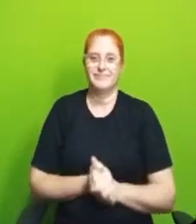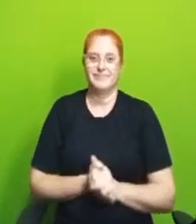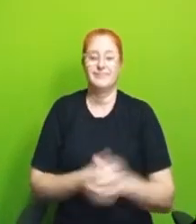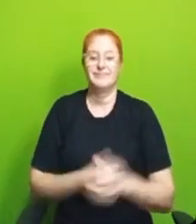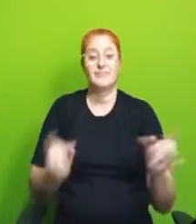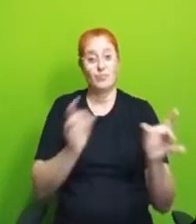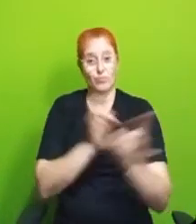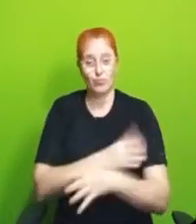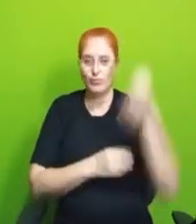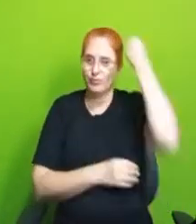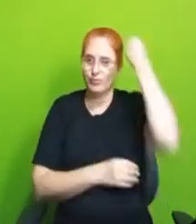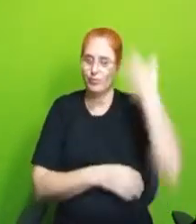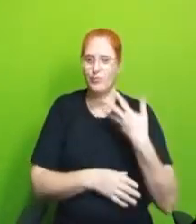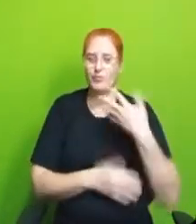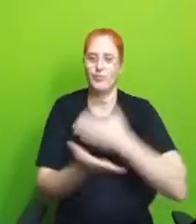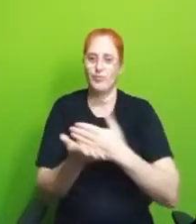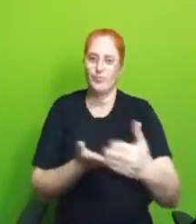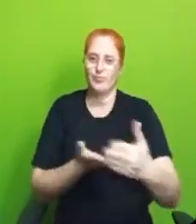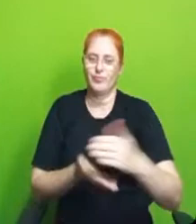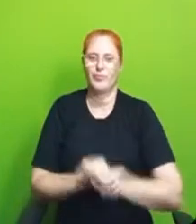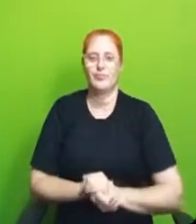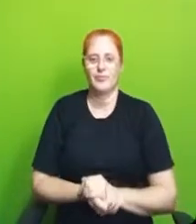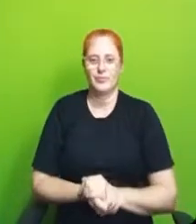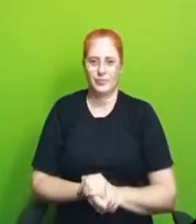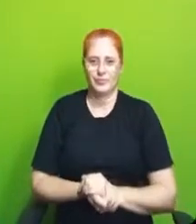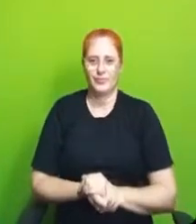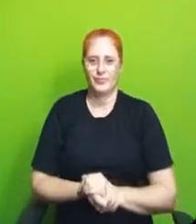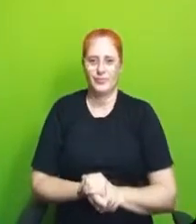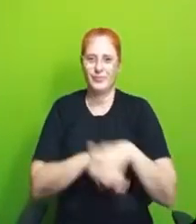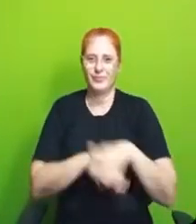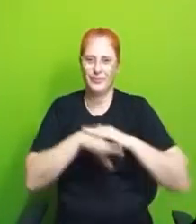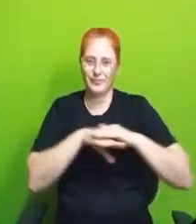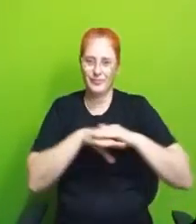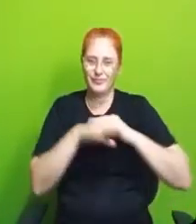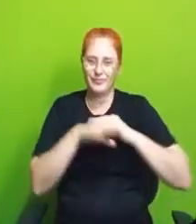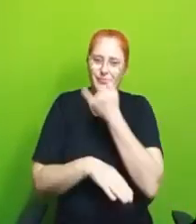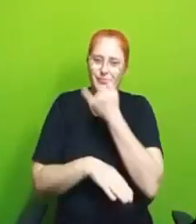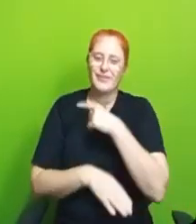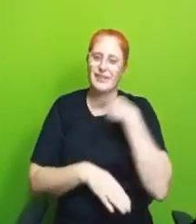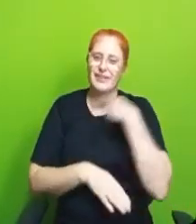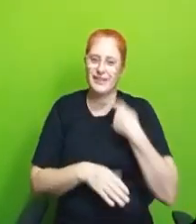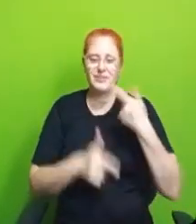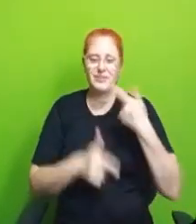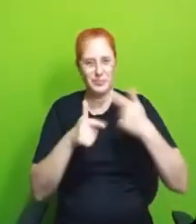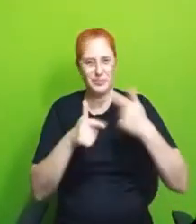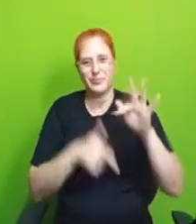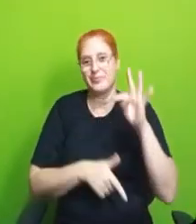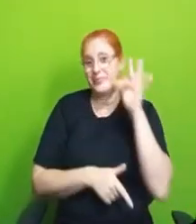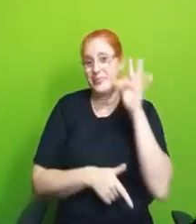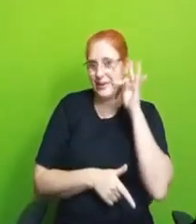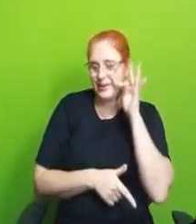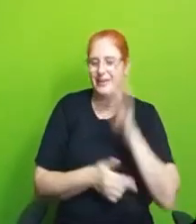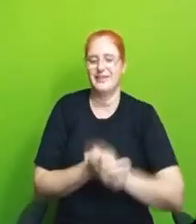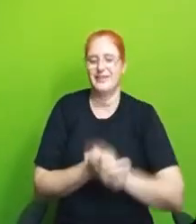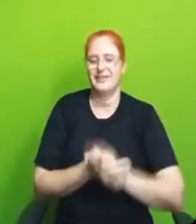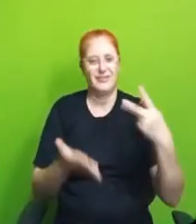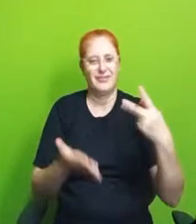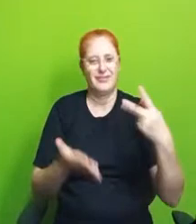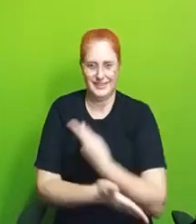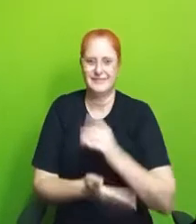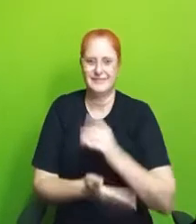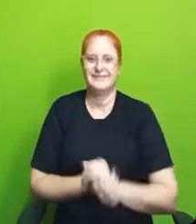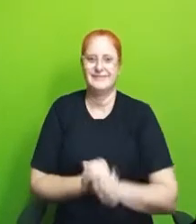audiodescrição, vamos lá começar a nossa conversa. Desculpem pelo atraso, gente, problemas técnicos aqui acontecem, né?